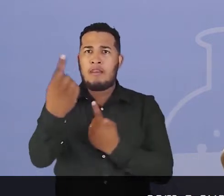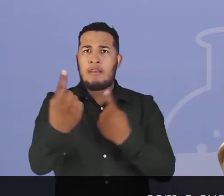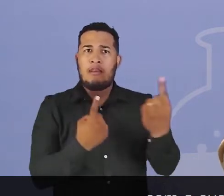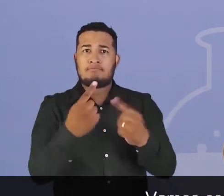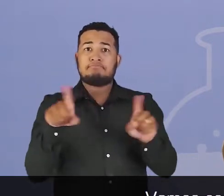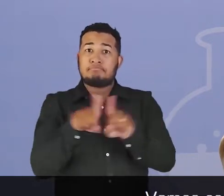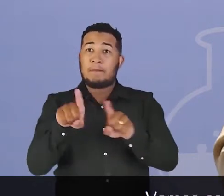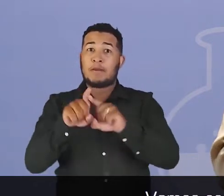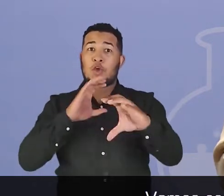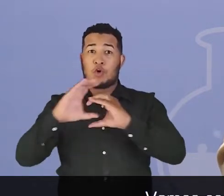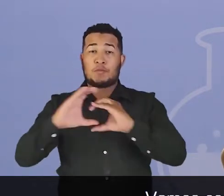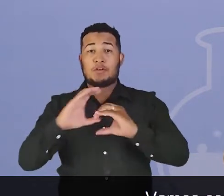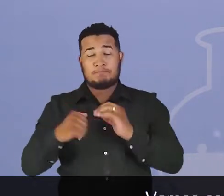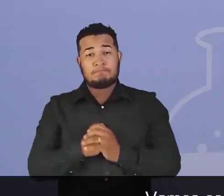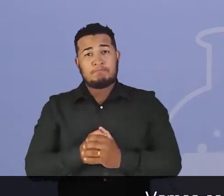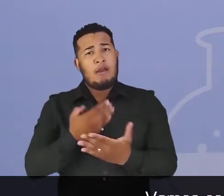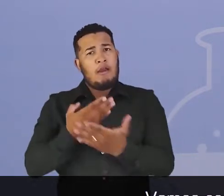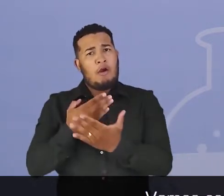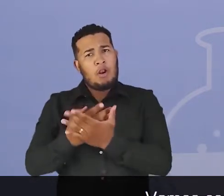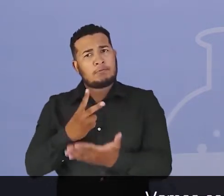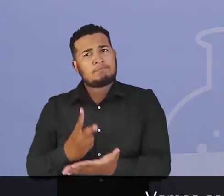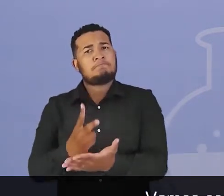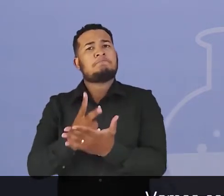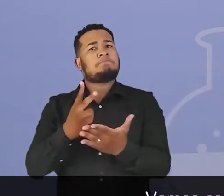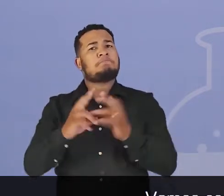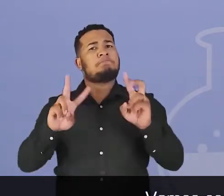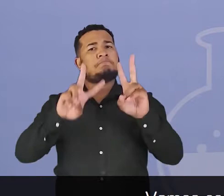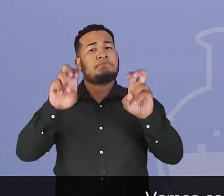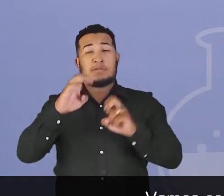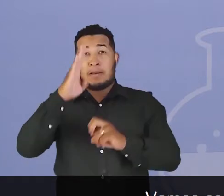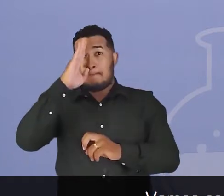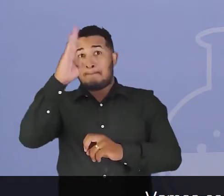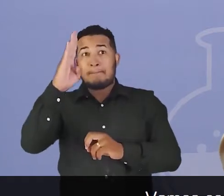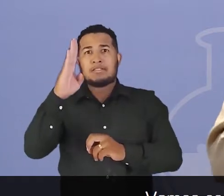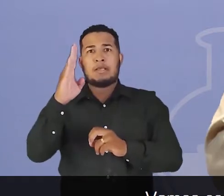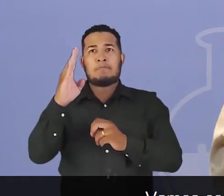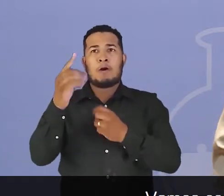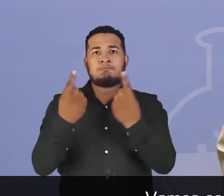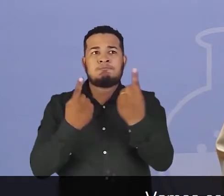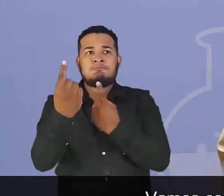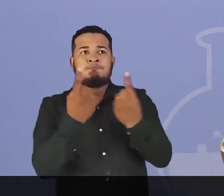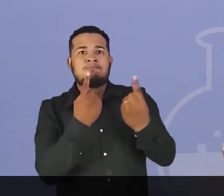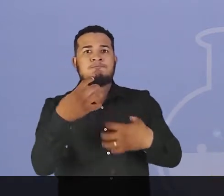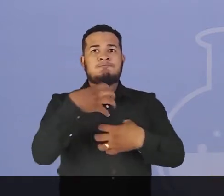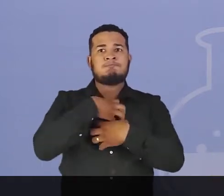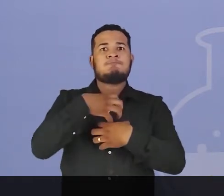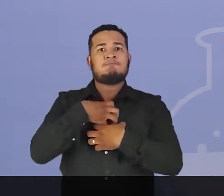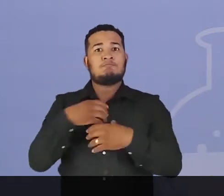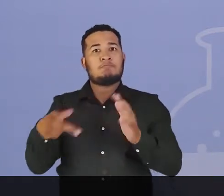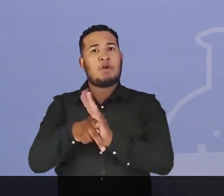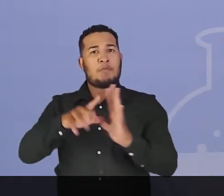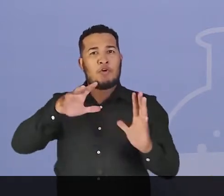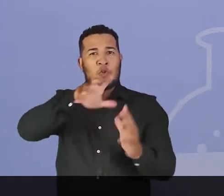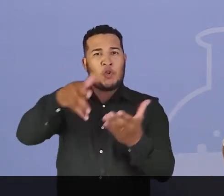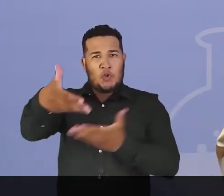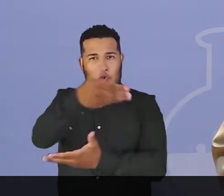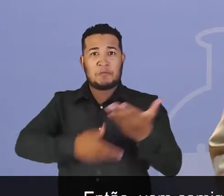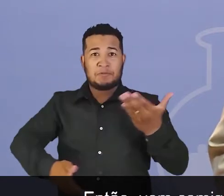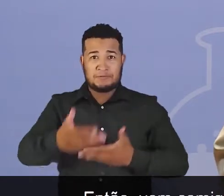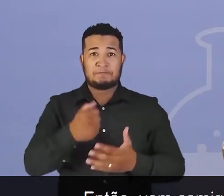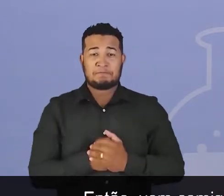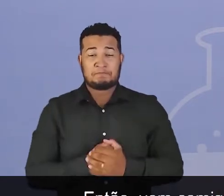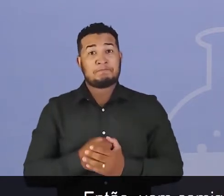comunicação. Vamos continuar a nossa aula de hoje falando sobre os principais fluxos do processo de globalização.